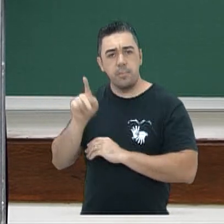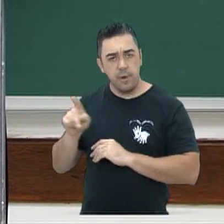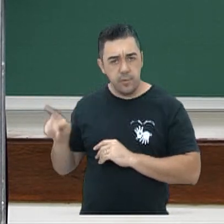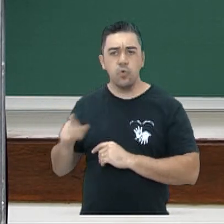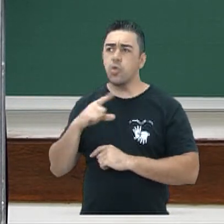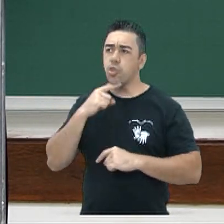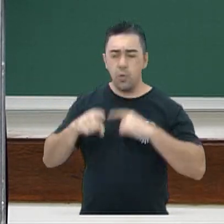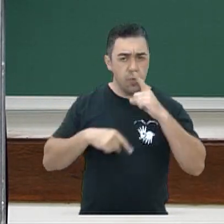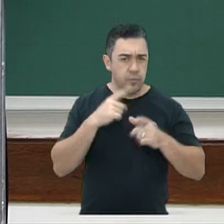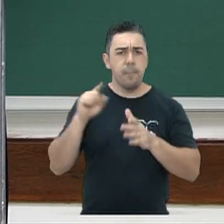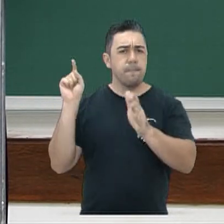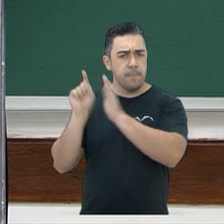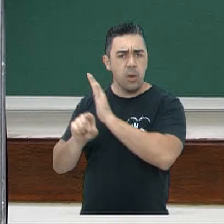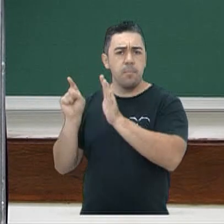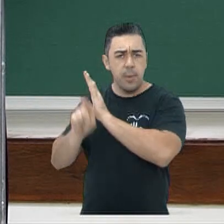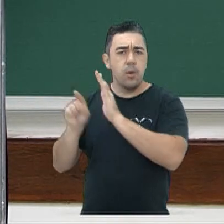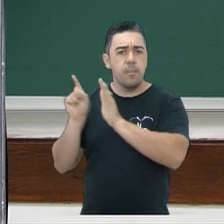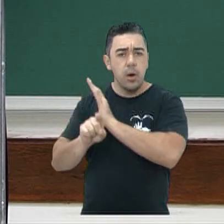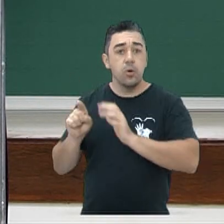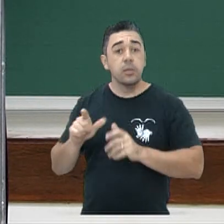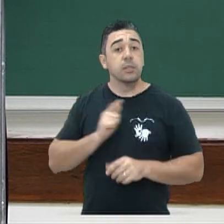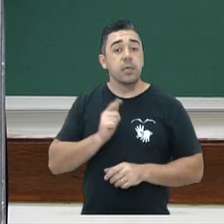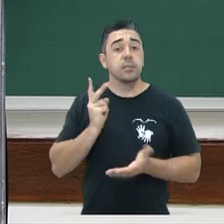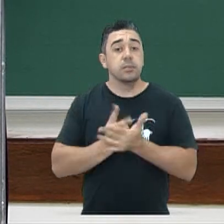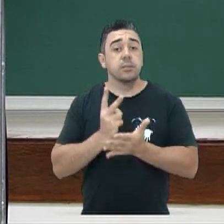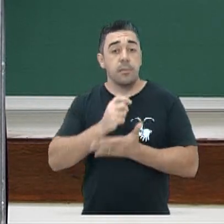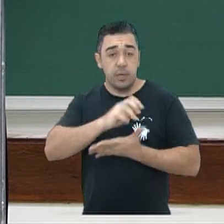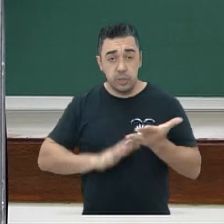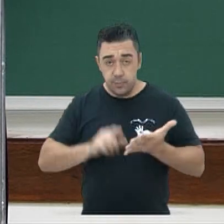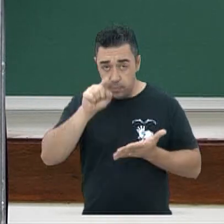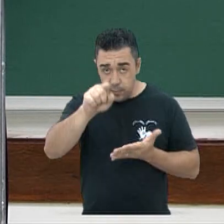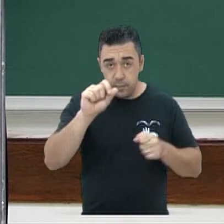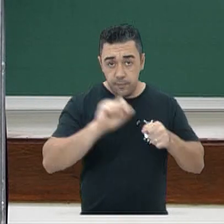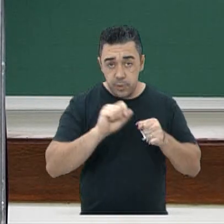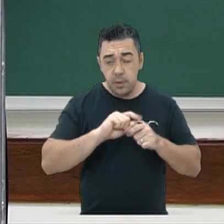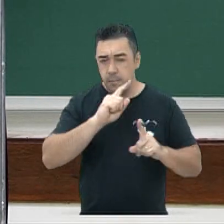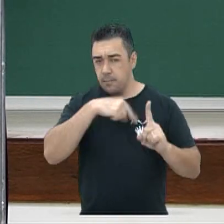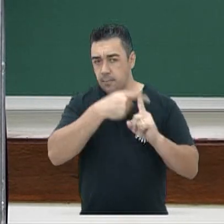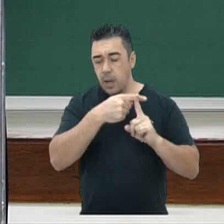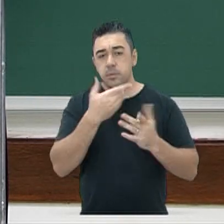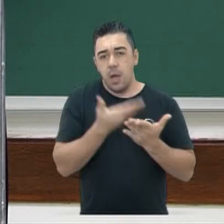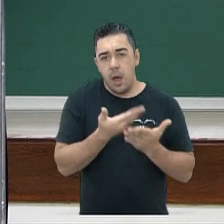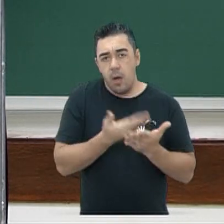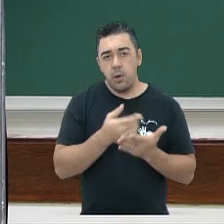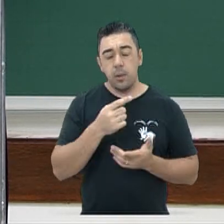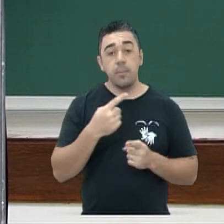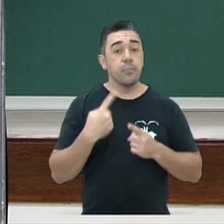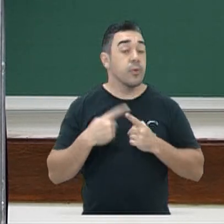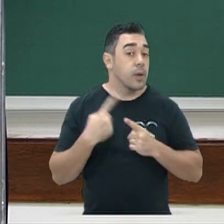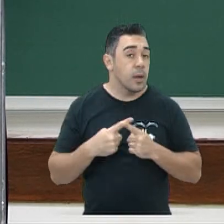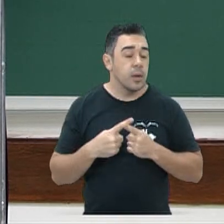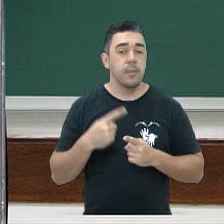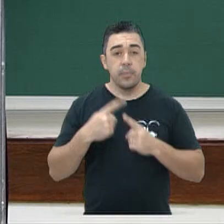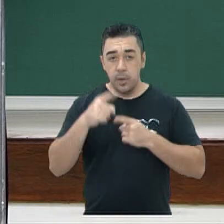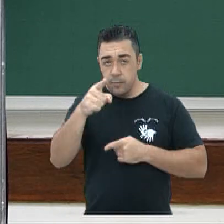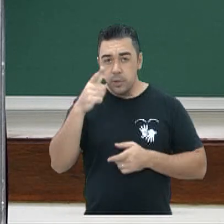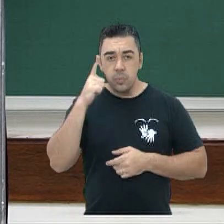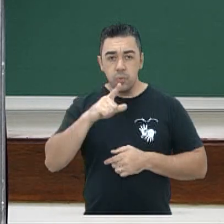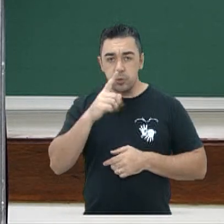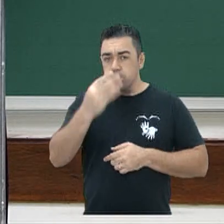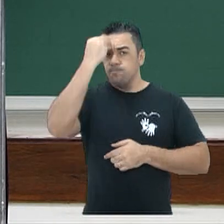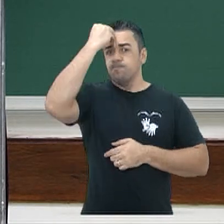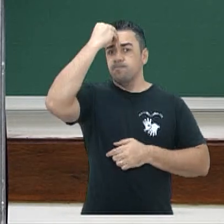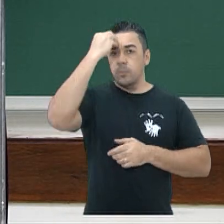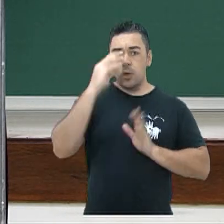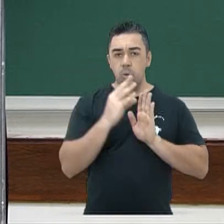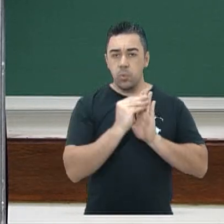dúvidas com ele. Né? A gente deixa sempre atividades para que vocês possam fazer mais as atividades em aula. Tudo isso aí para quê? Para ajudar você a fixar o conteúdo que eu